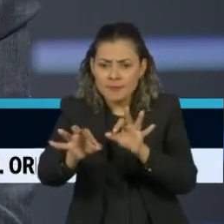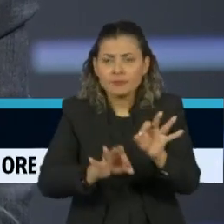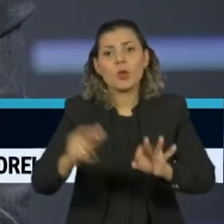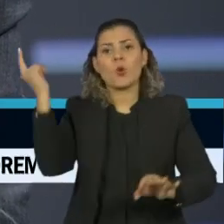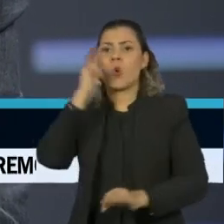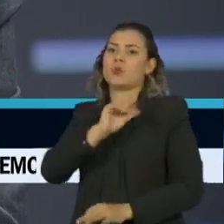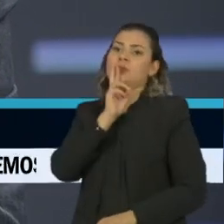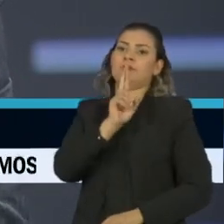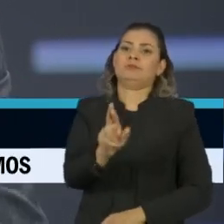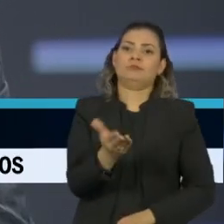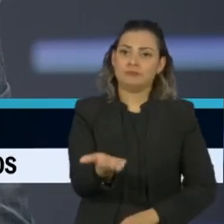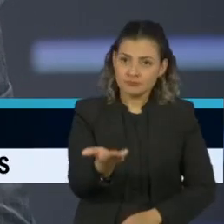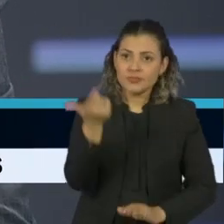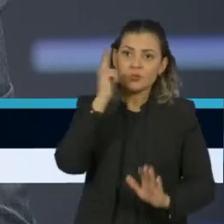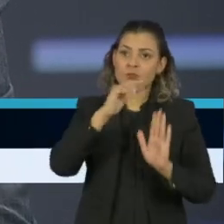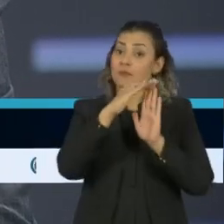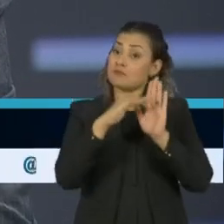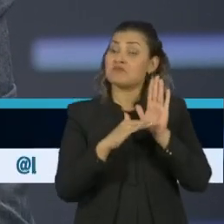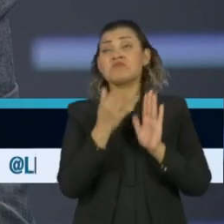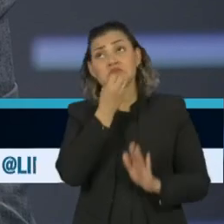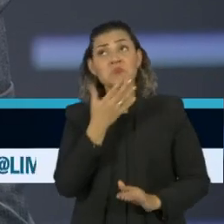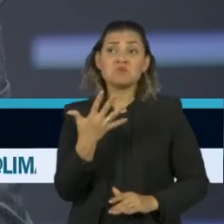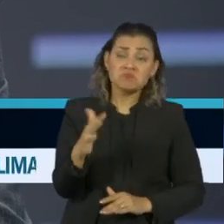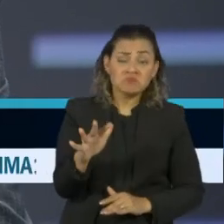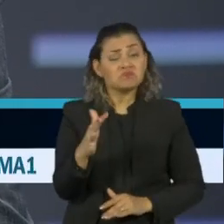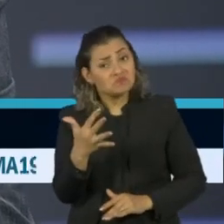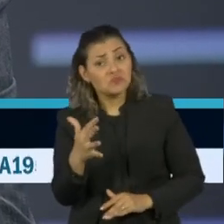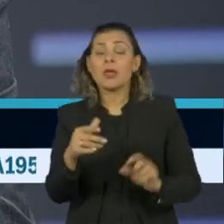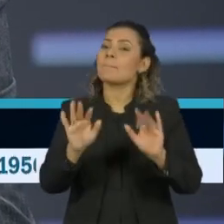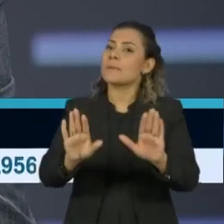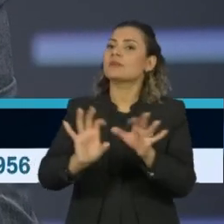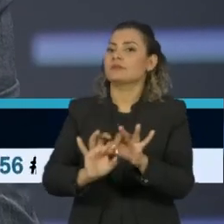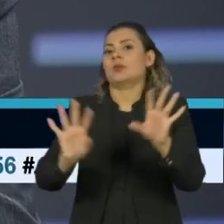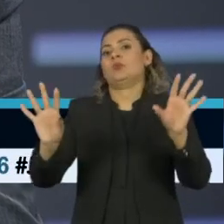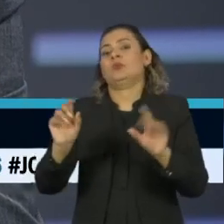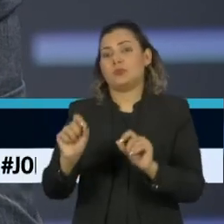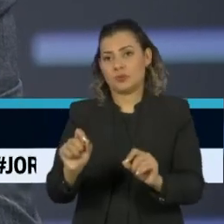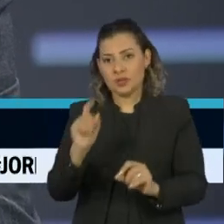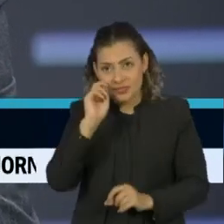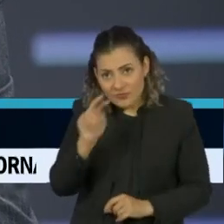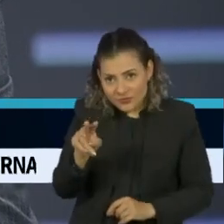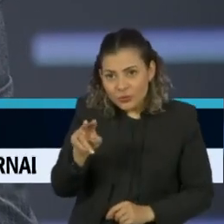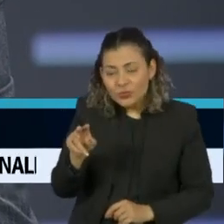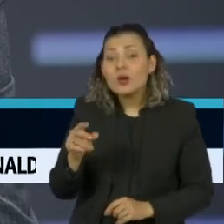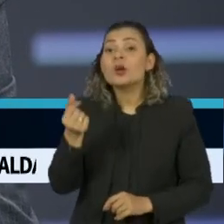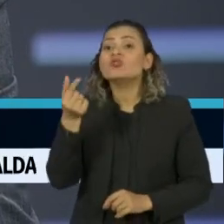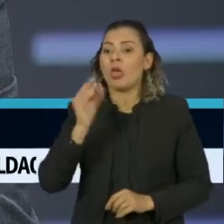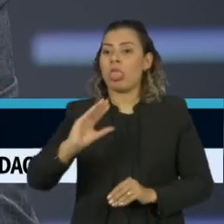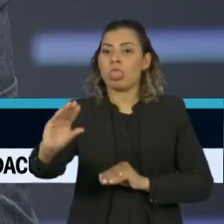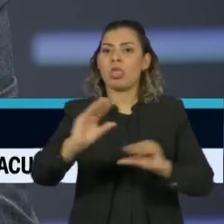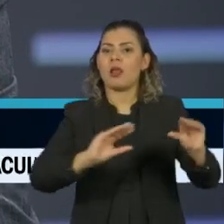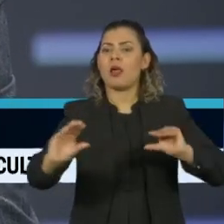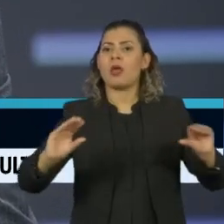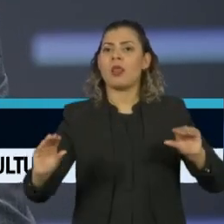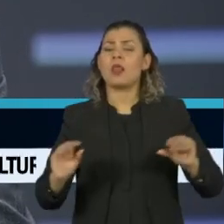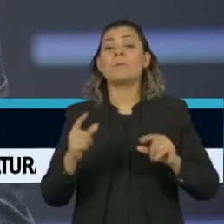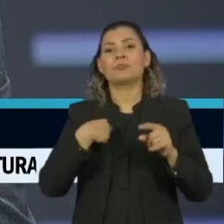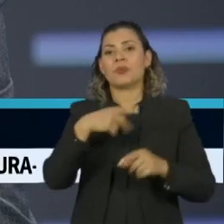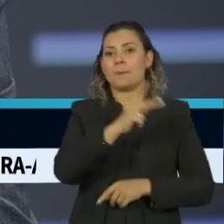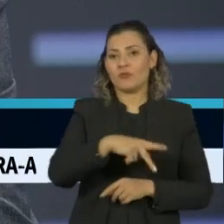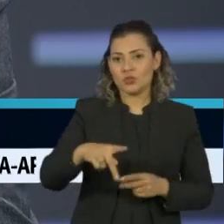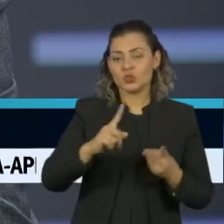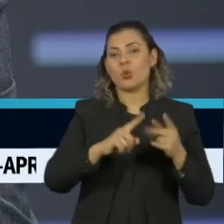chegou se essa solução que é uma solução razoável e que permite pagar e nós temos pela distribuição dos recursos todos os